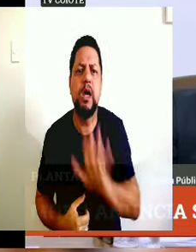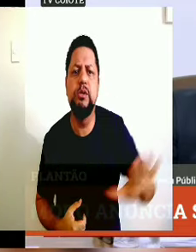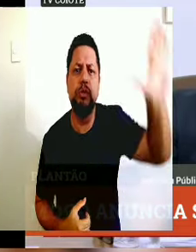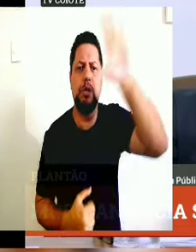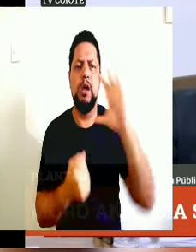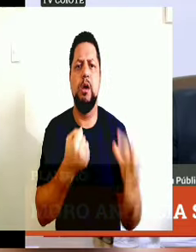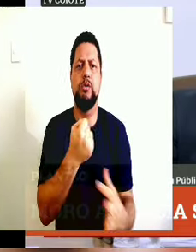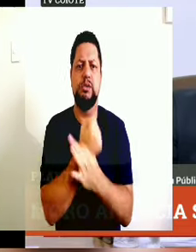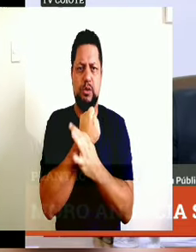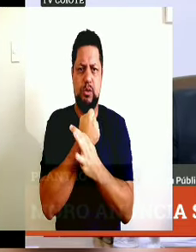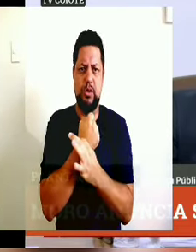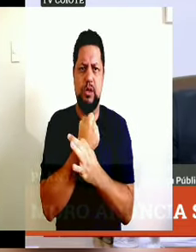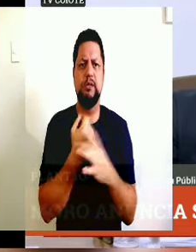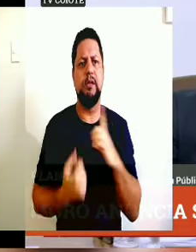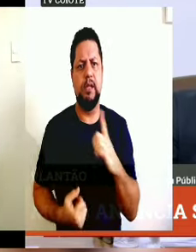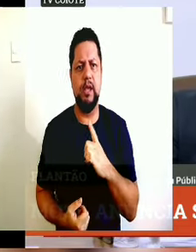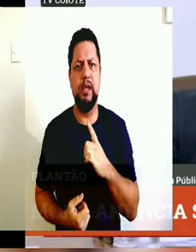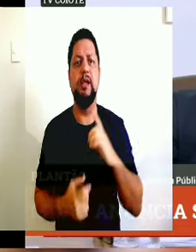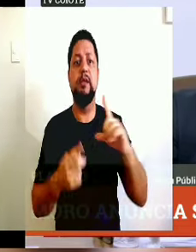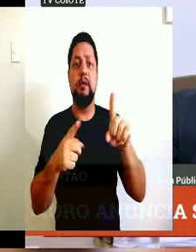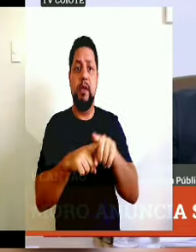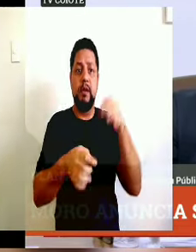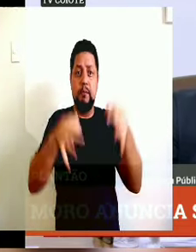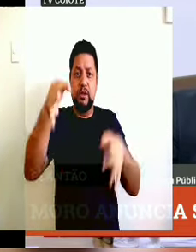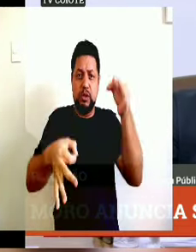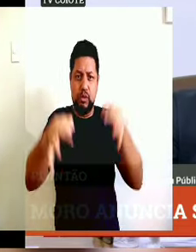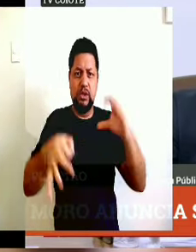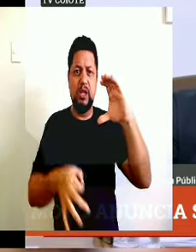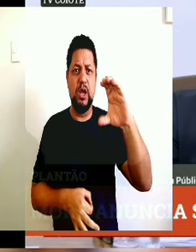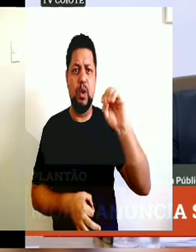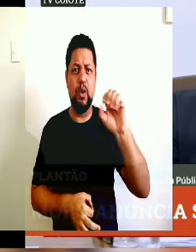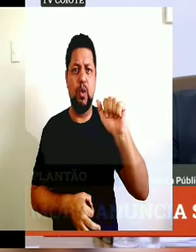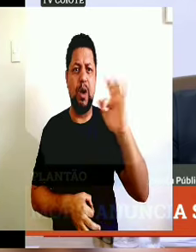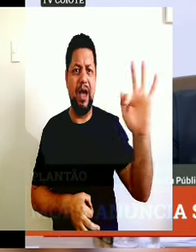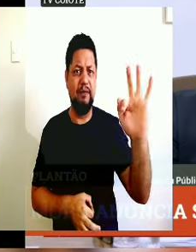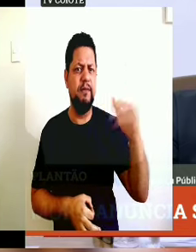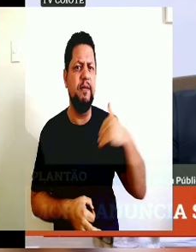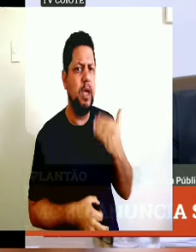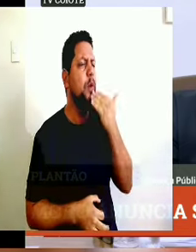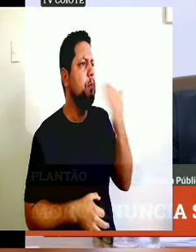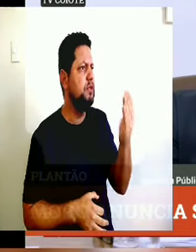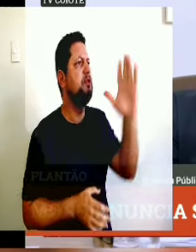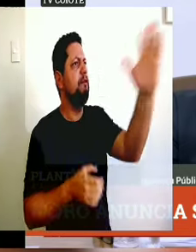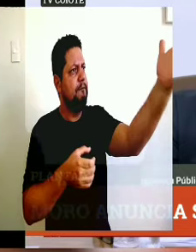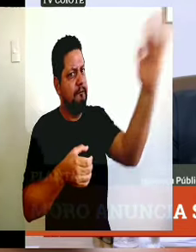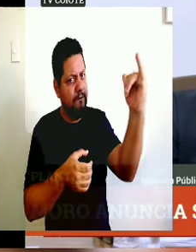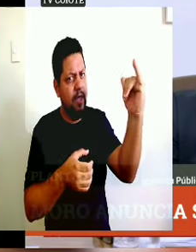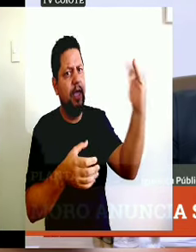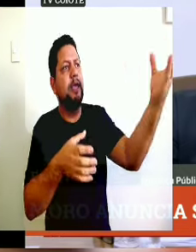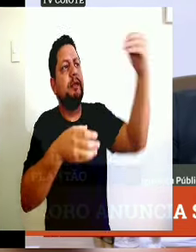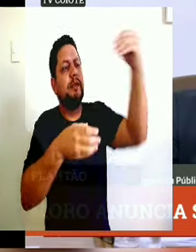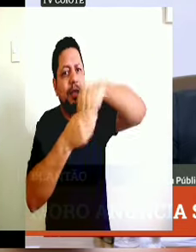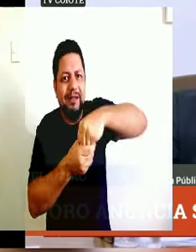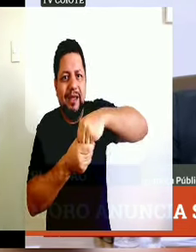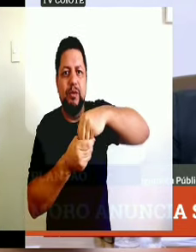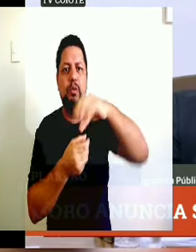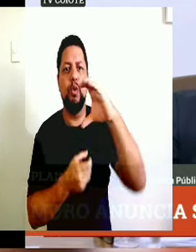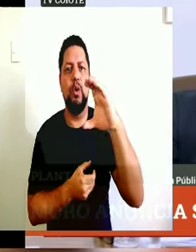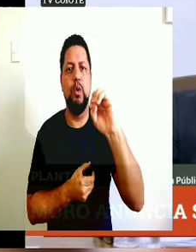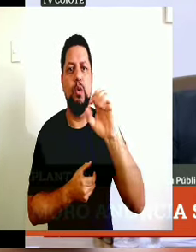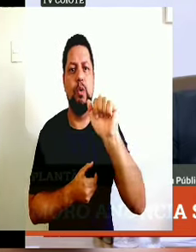COAF esteve no Ministério da Justiça, e eu não pedi que o COAF viesse, mas foi proposto que ele